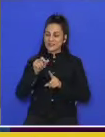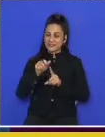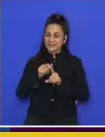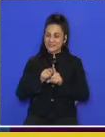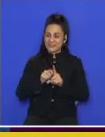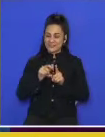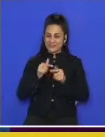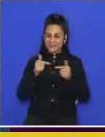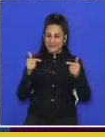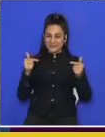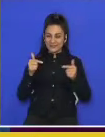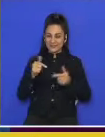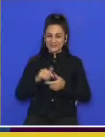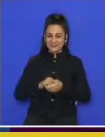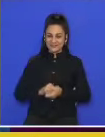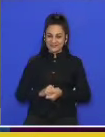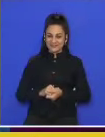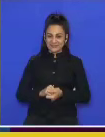da sorte.